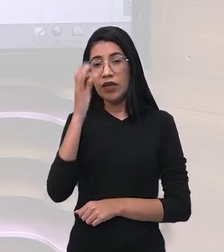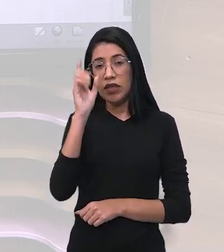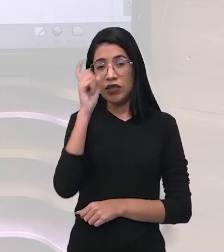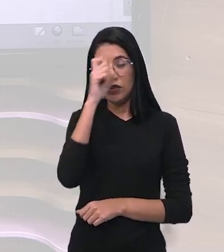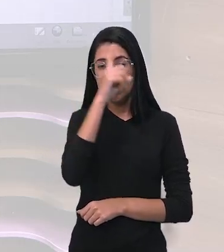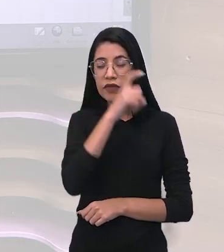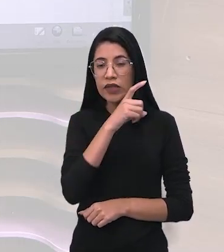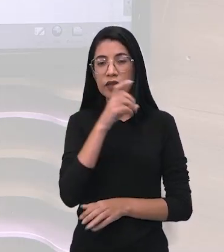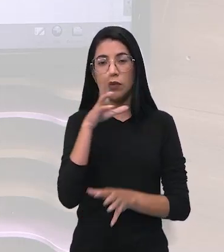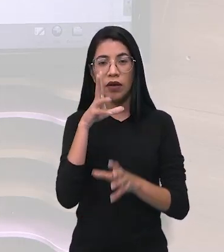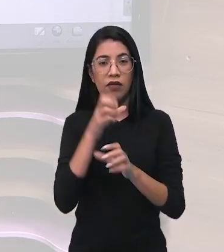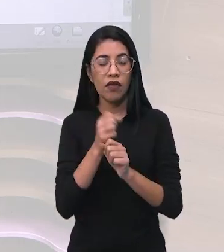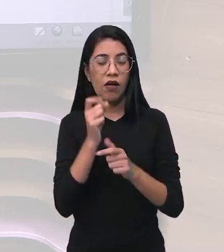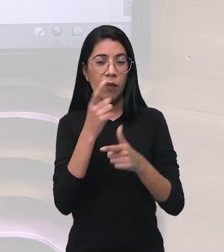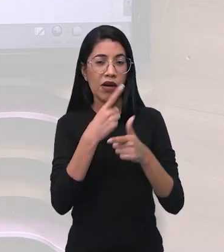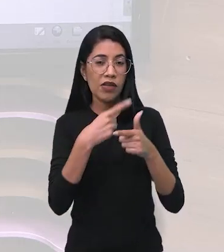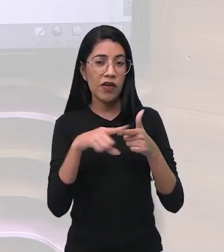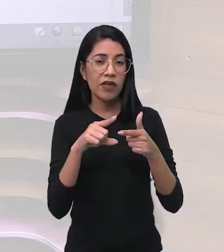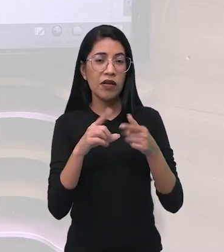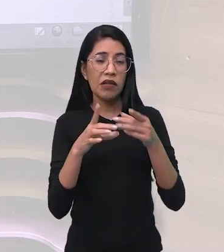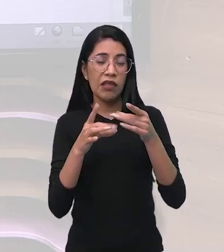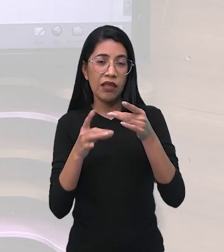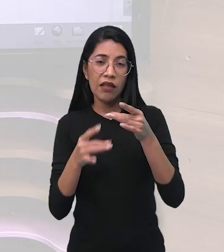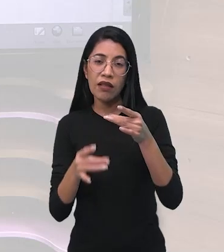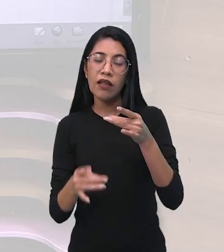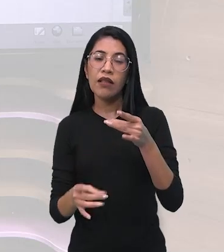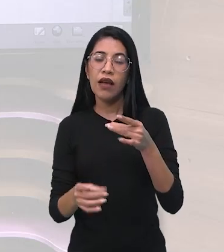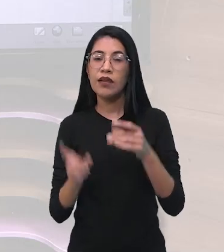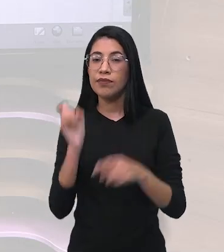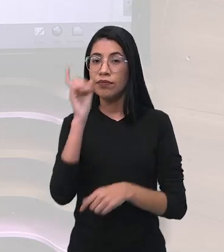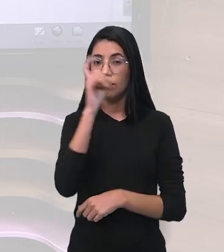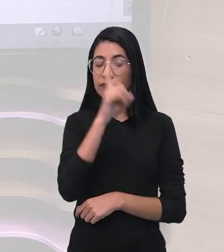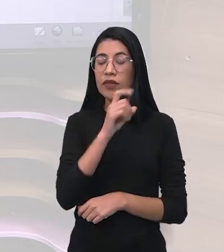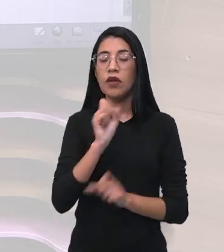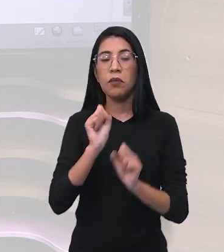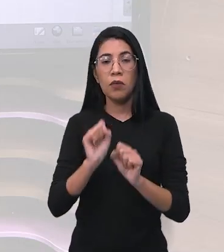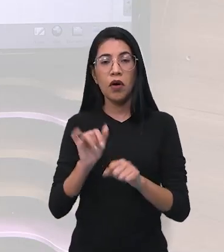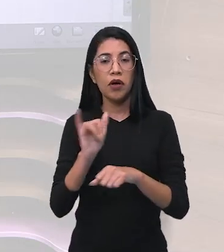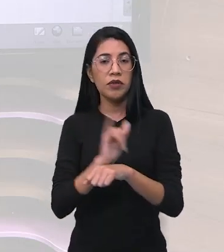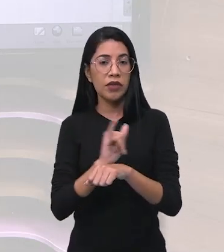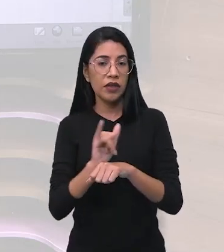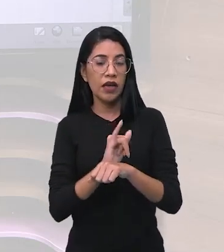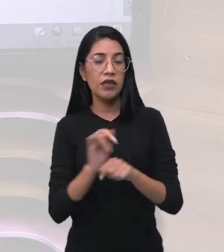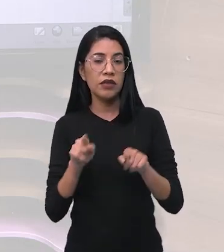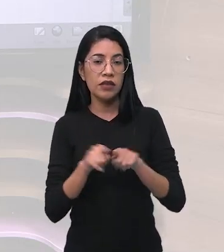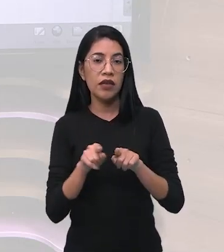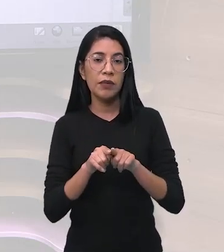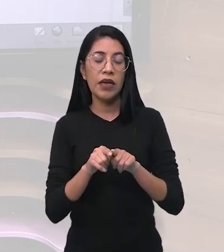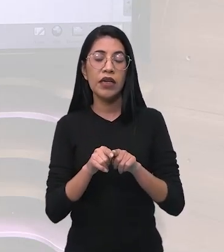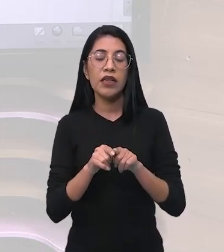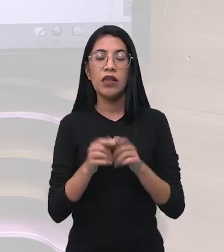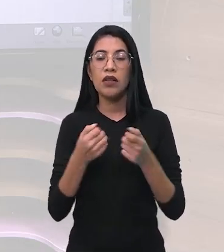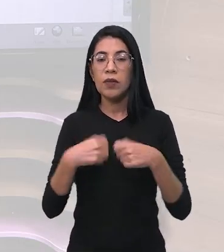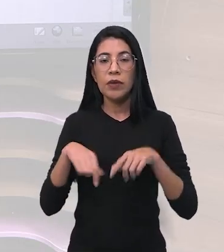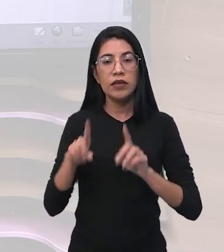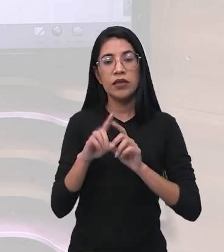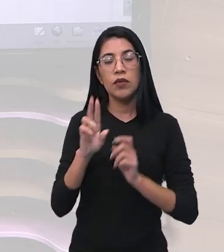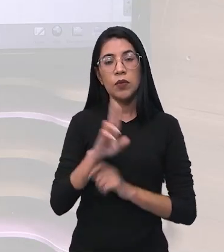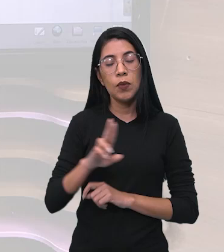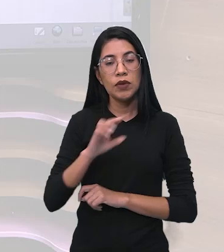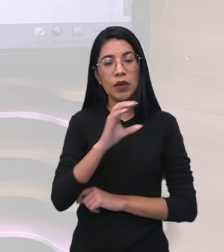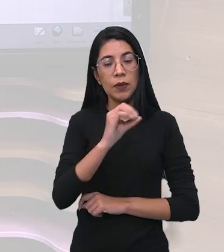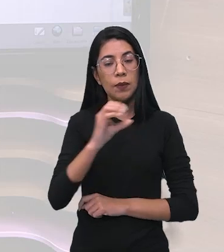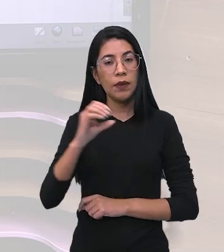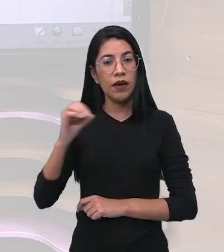aqui uma divisão muito trabalhosa para fazer. Então a gente pode usar essa técnica também. Desconsidera ali os 3 zeros, faz